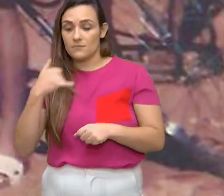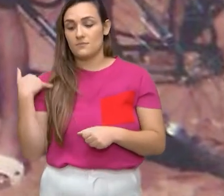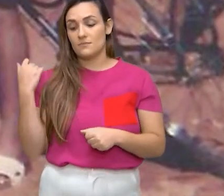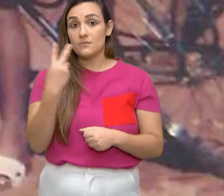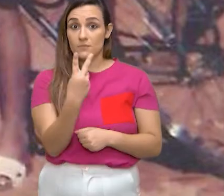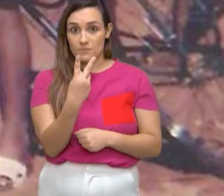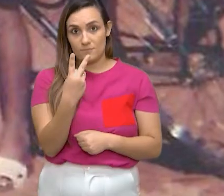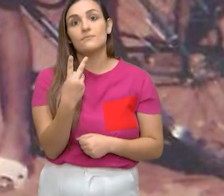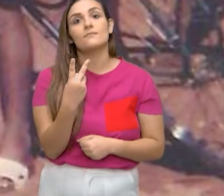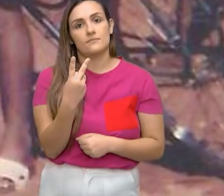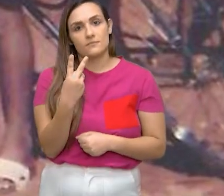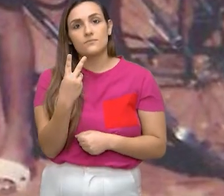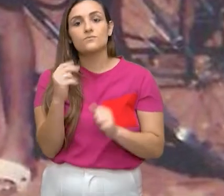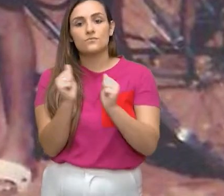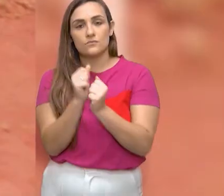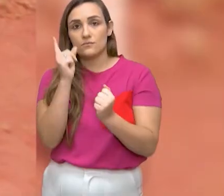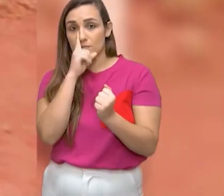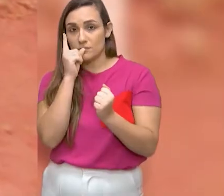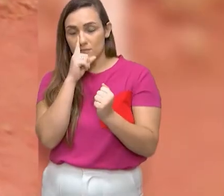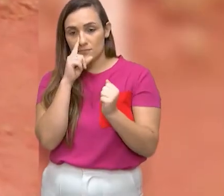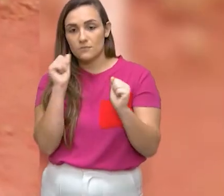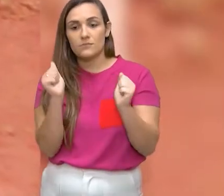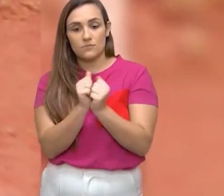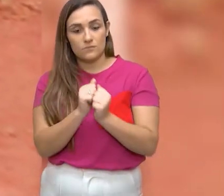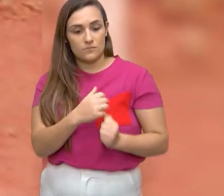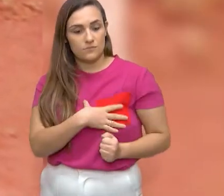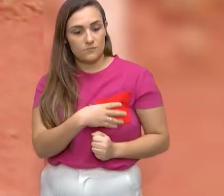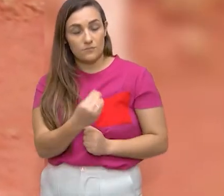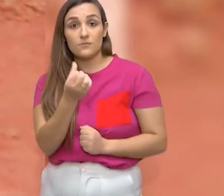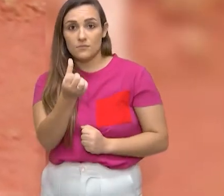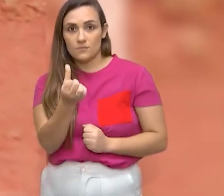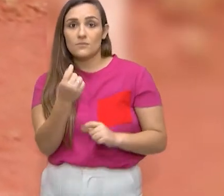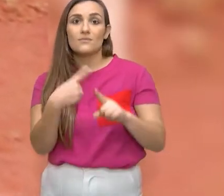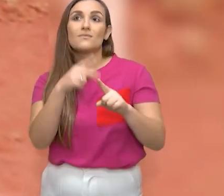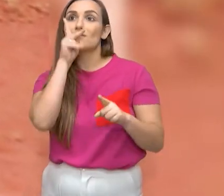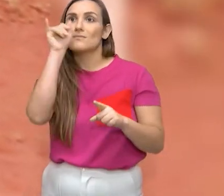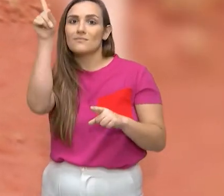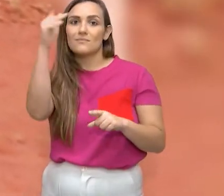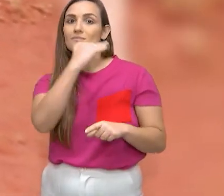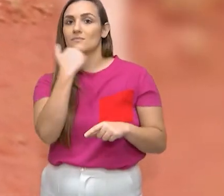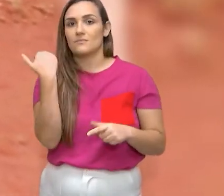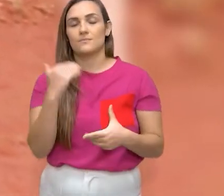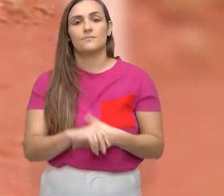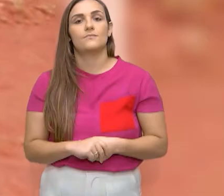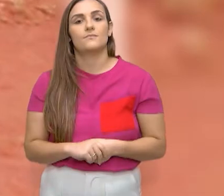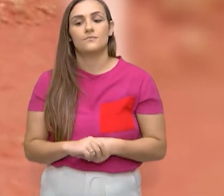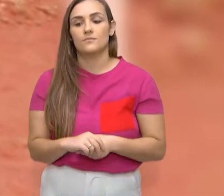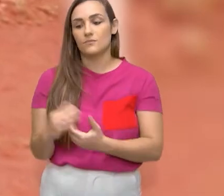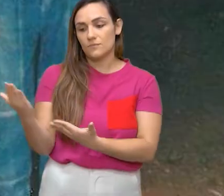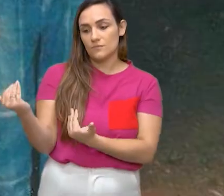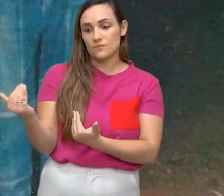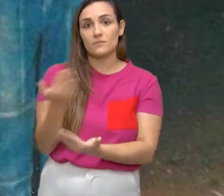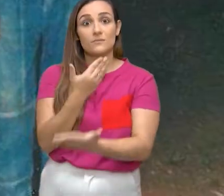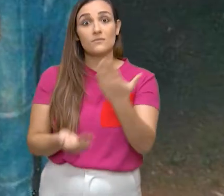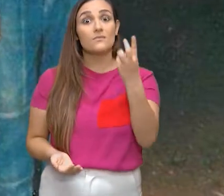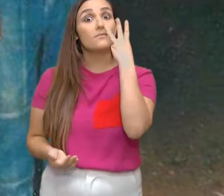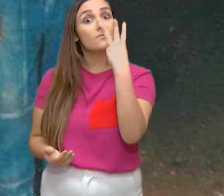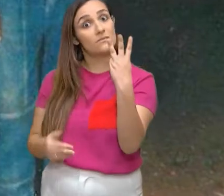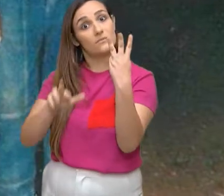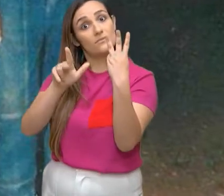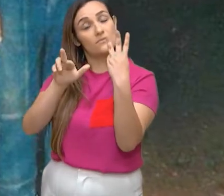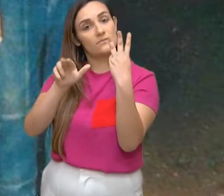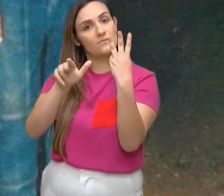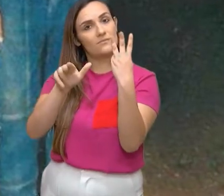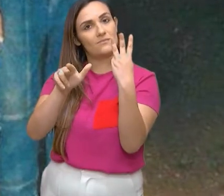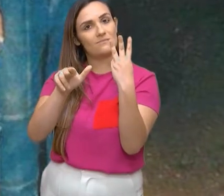em 1975, aos 2 anos de idade, com a mãe e os 6 irmãos, após a morte do pai. Na